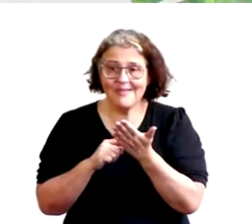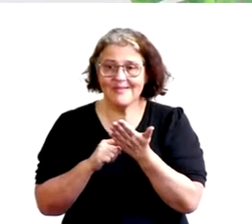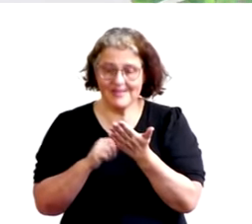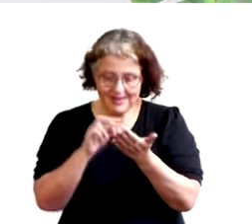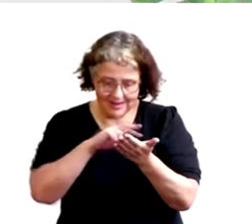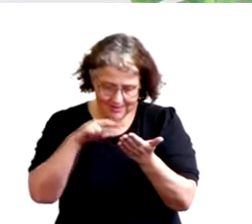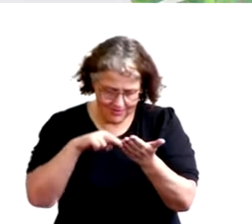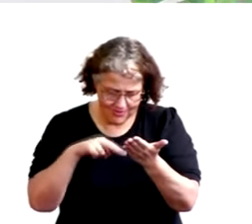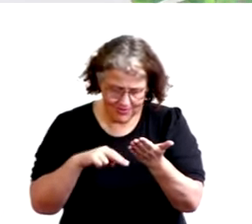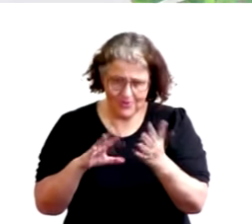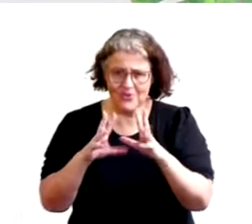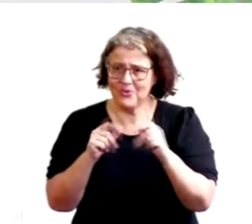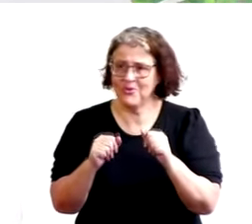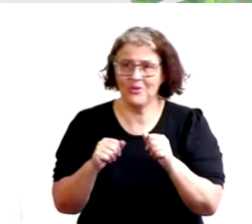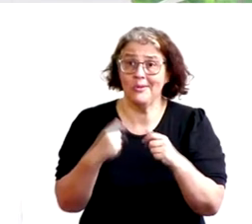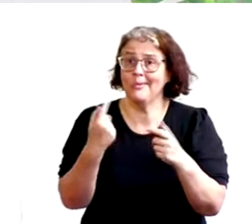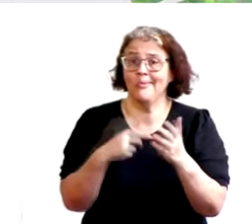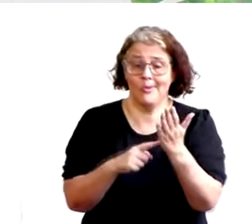não